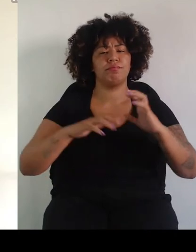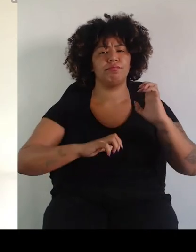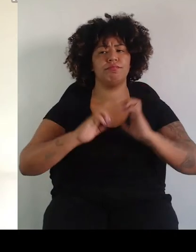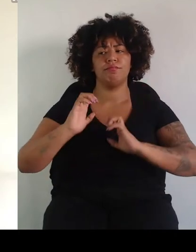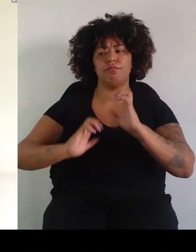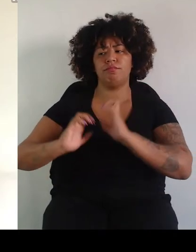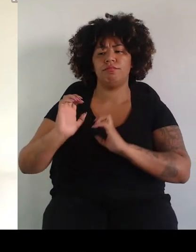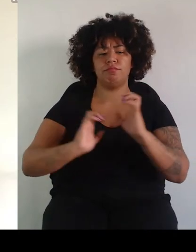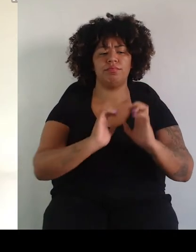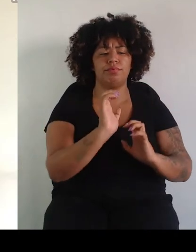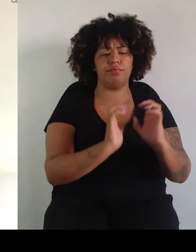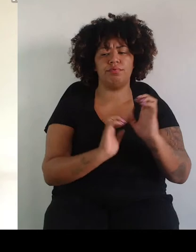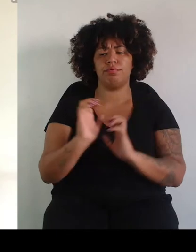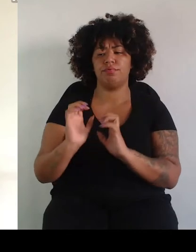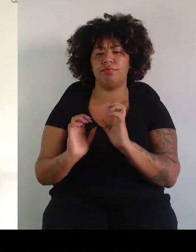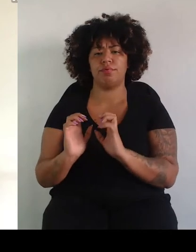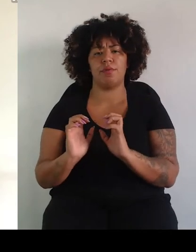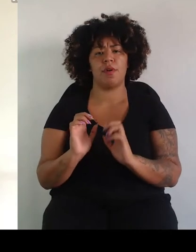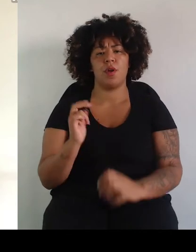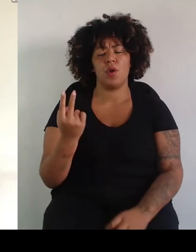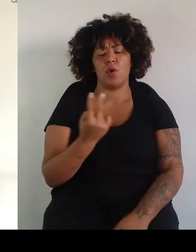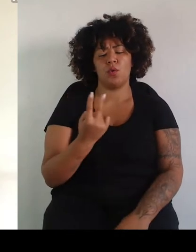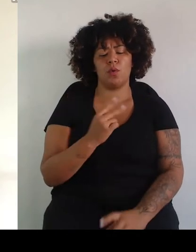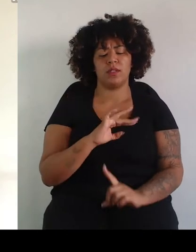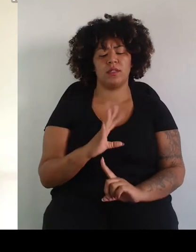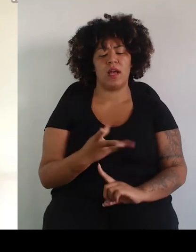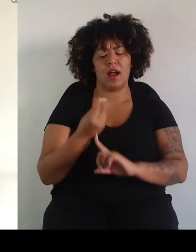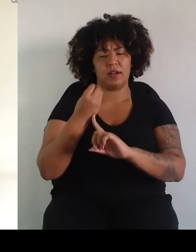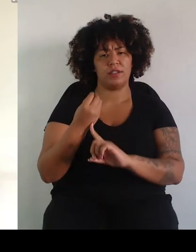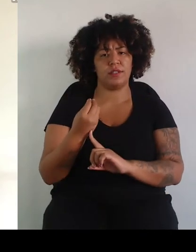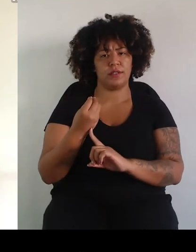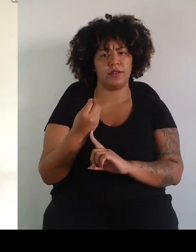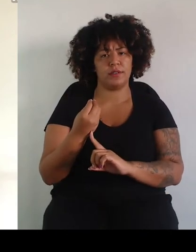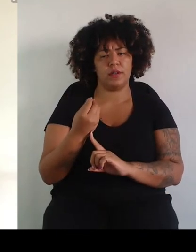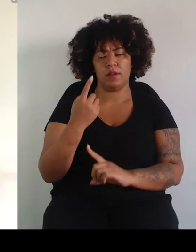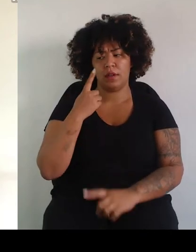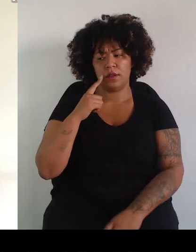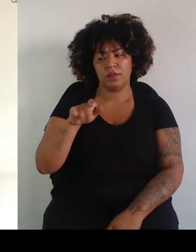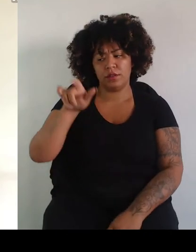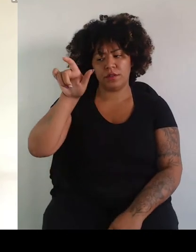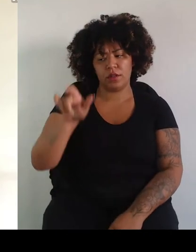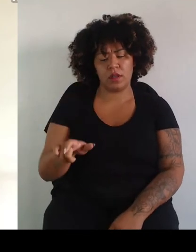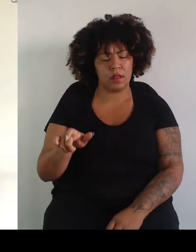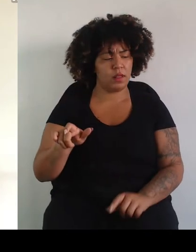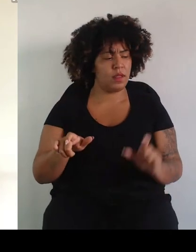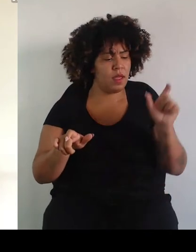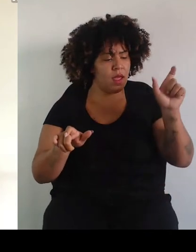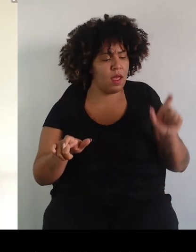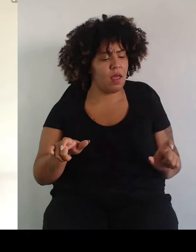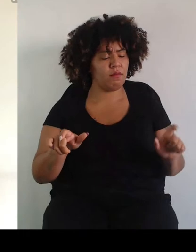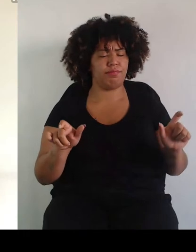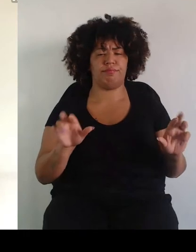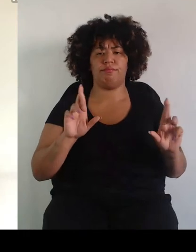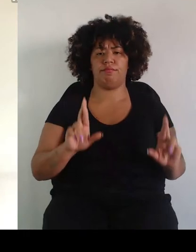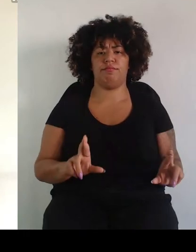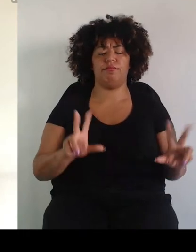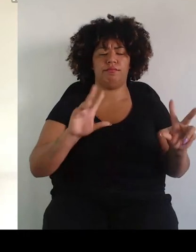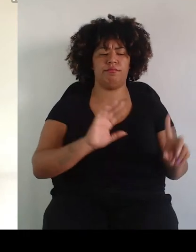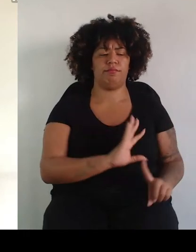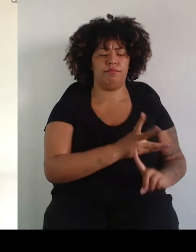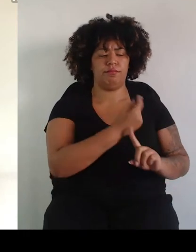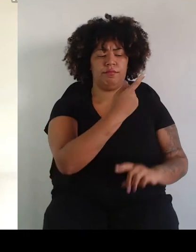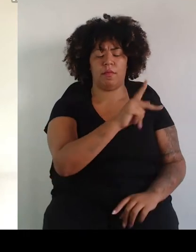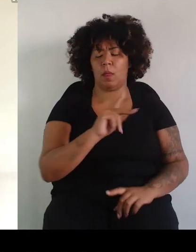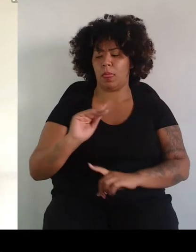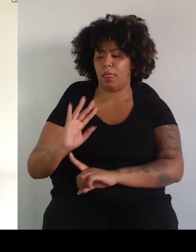com duas duas figuras do bem a carnalidade na obra dela e ao mesmo tempo